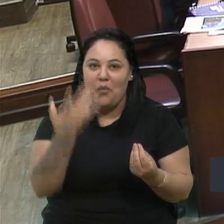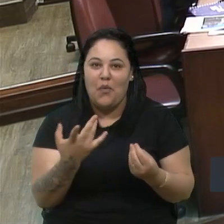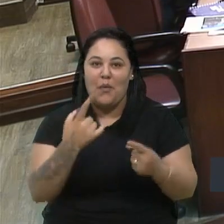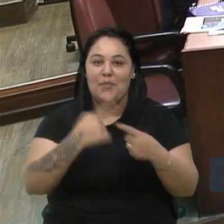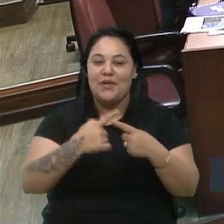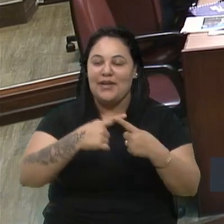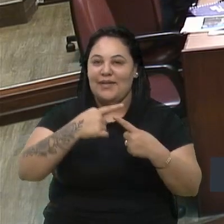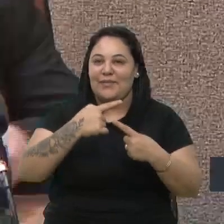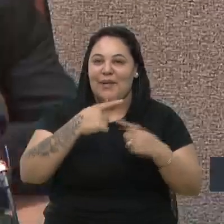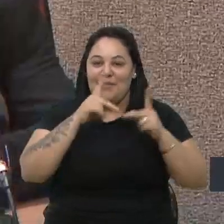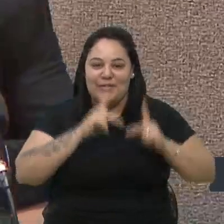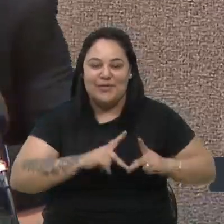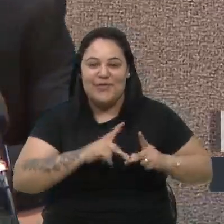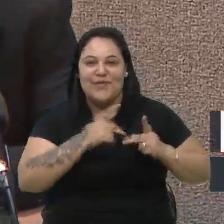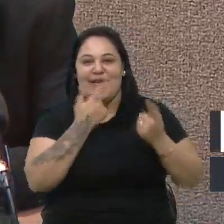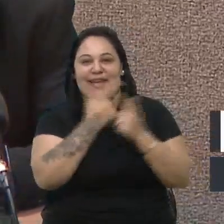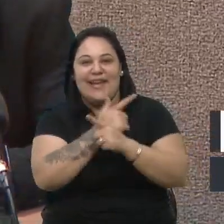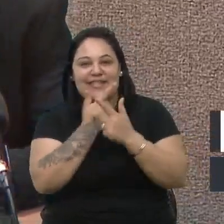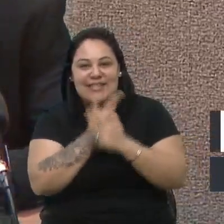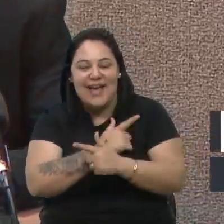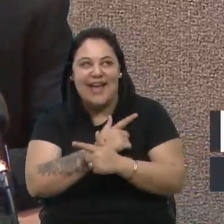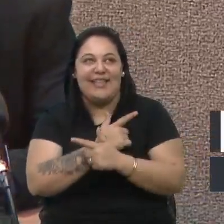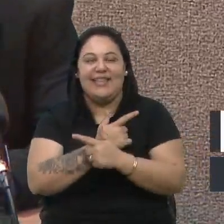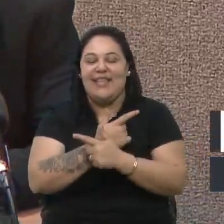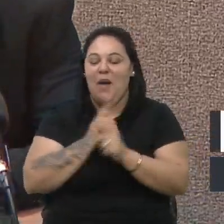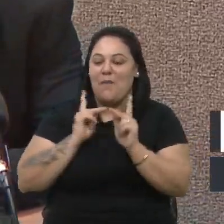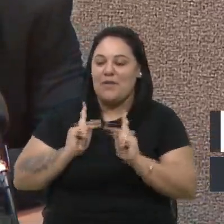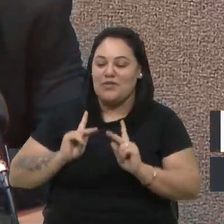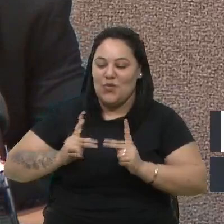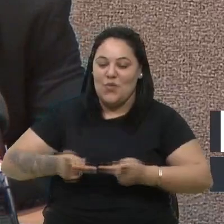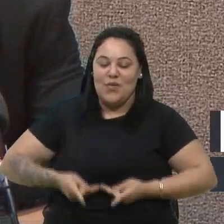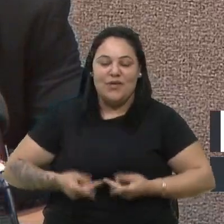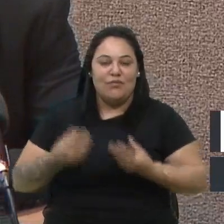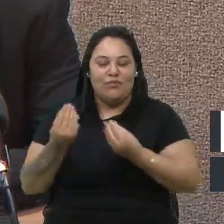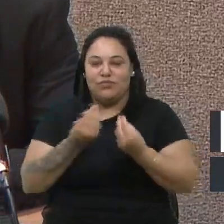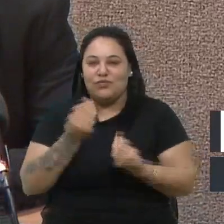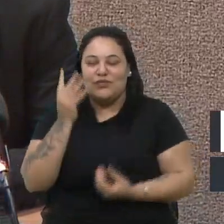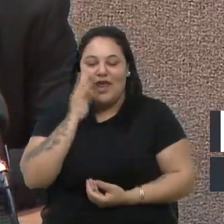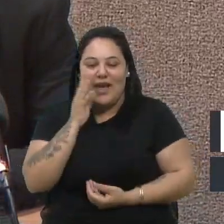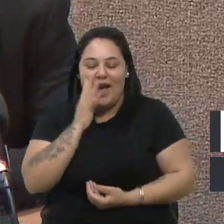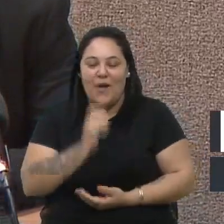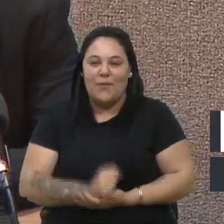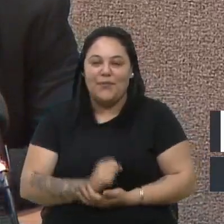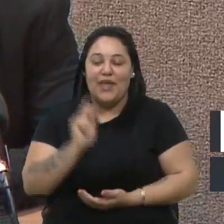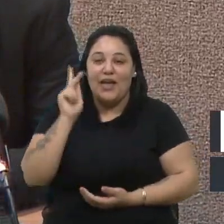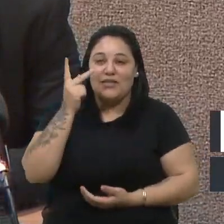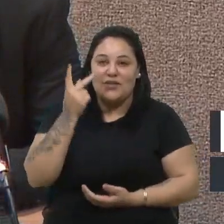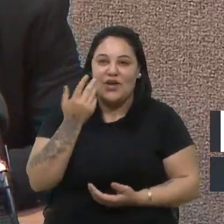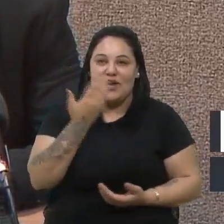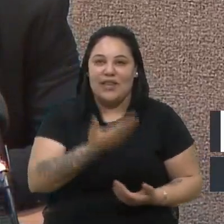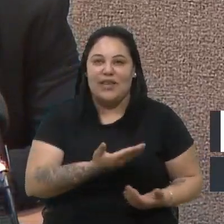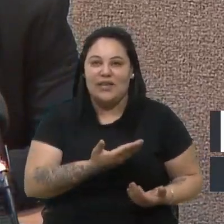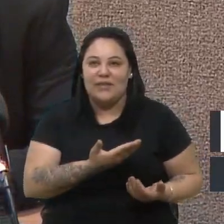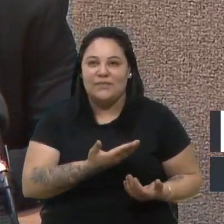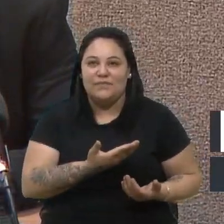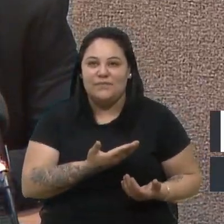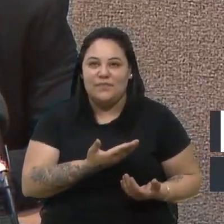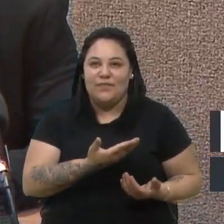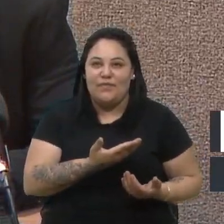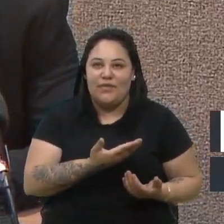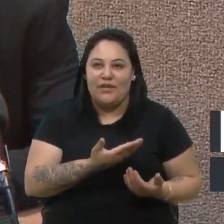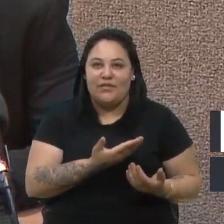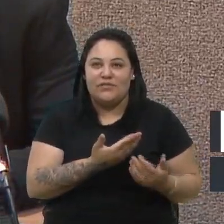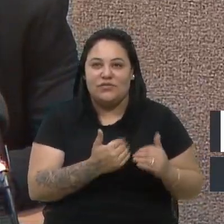muito engraçada, por ser um ser humano muito bacana, a história dele, né, de